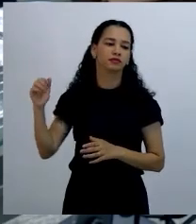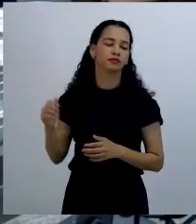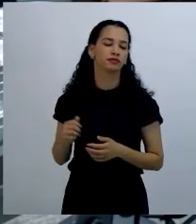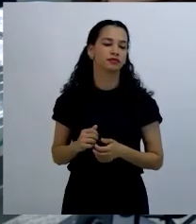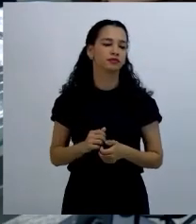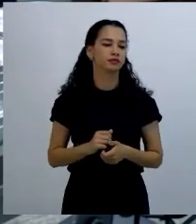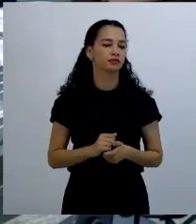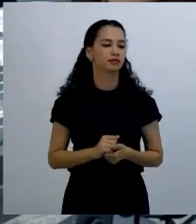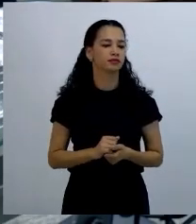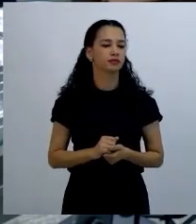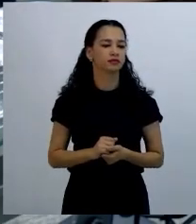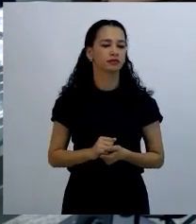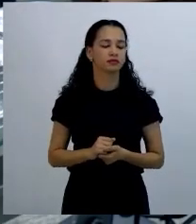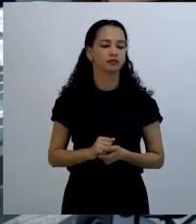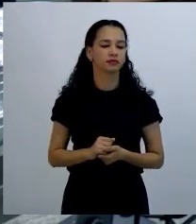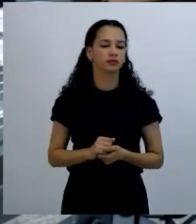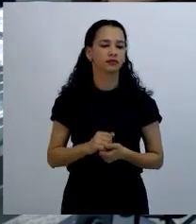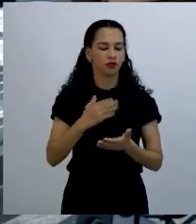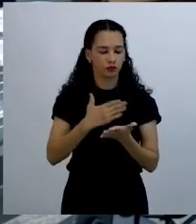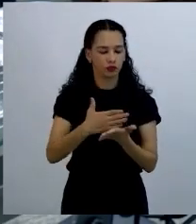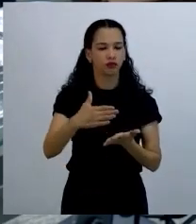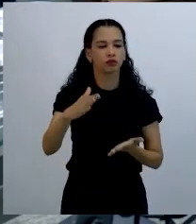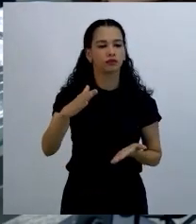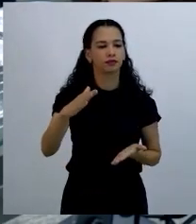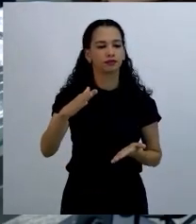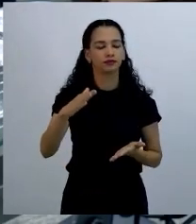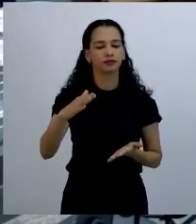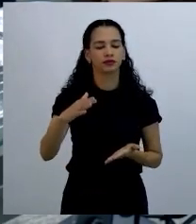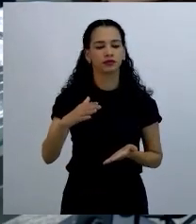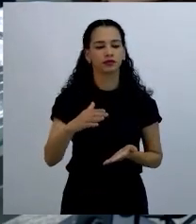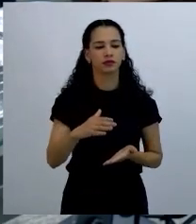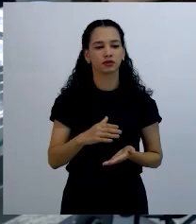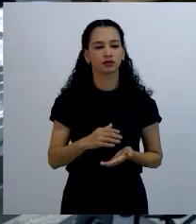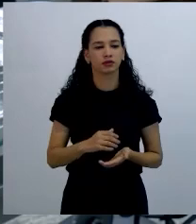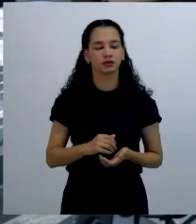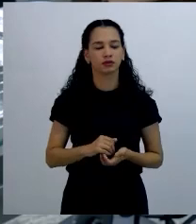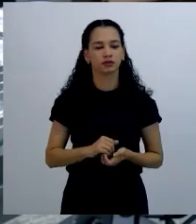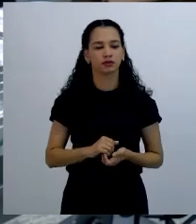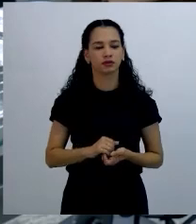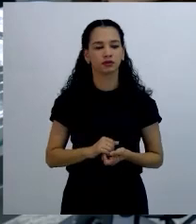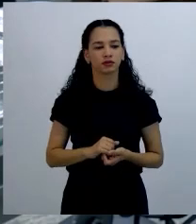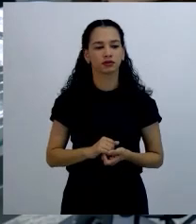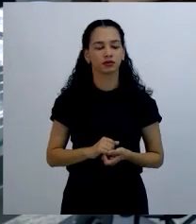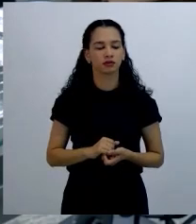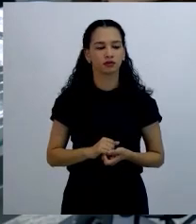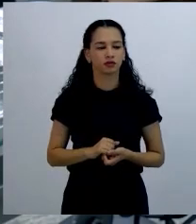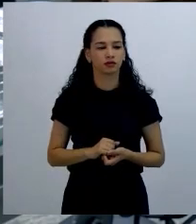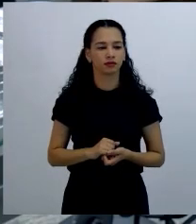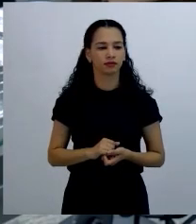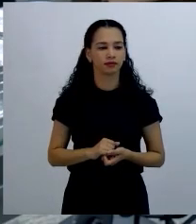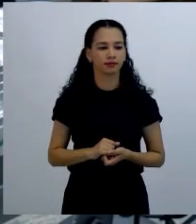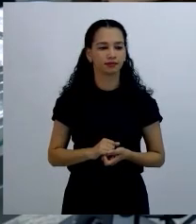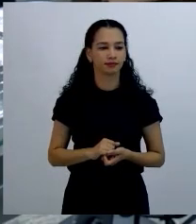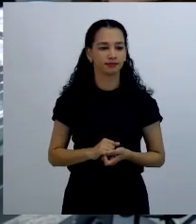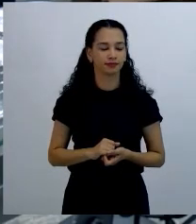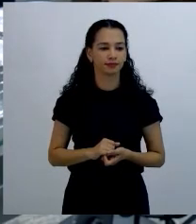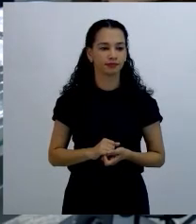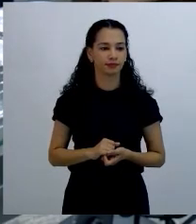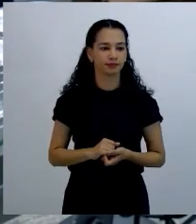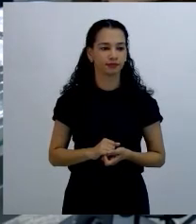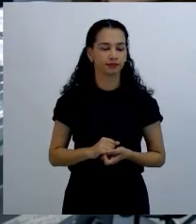né deixa eu dizer eles aqui escuta isso e eu coloquei na nova versão transformadora para que você pudesse